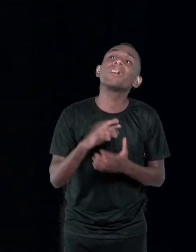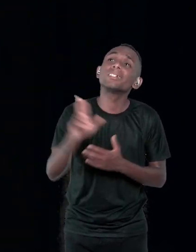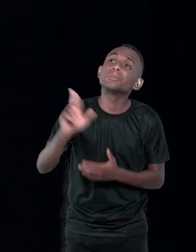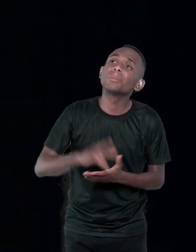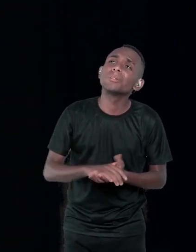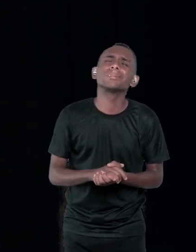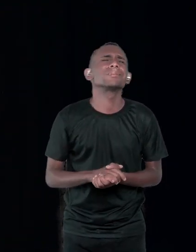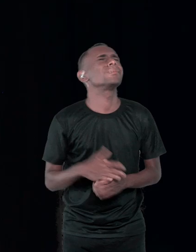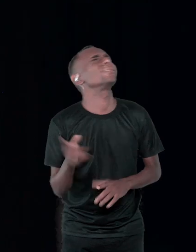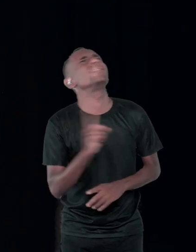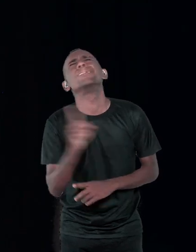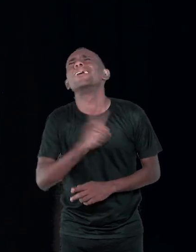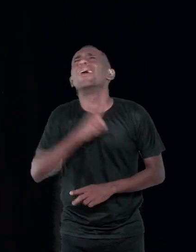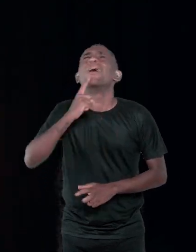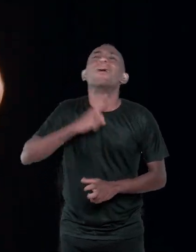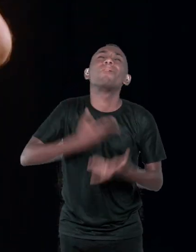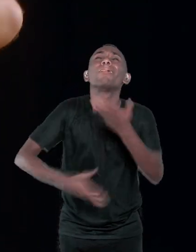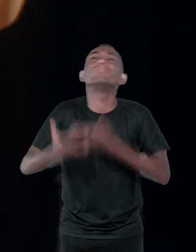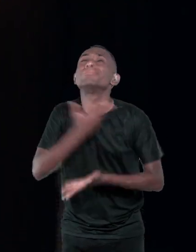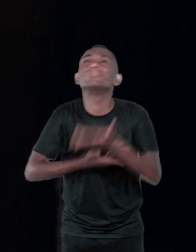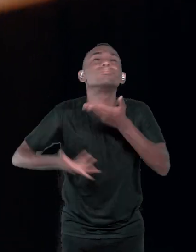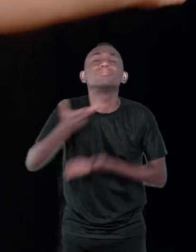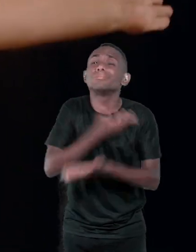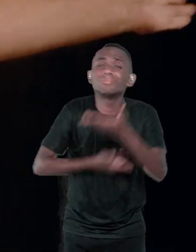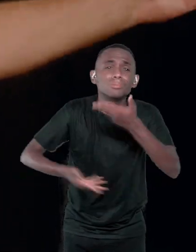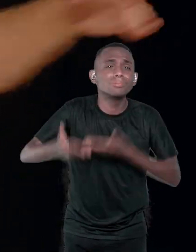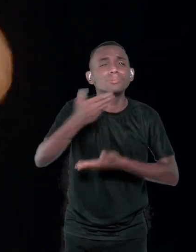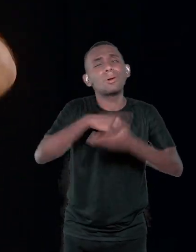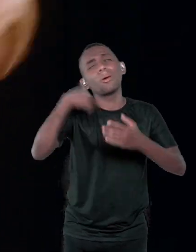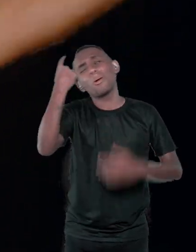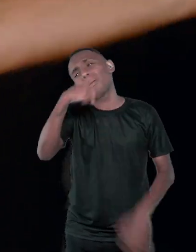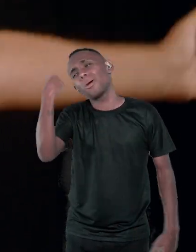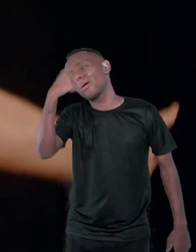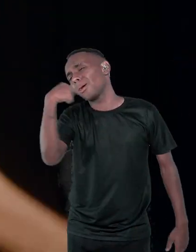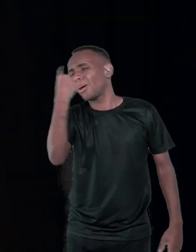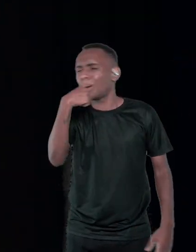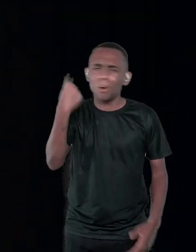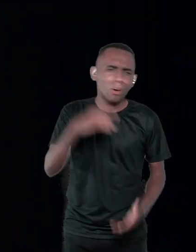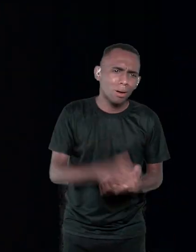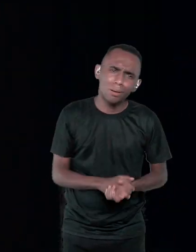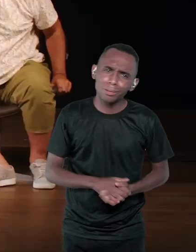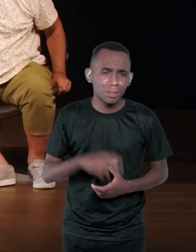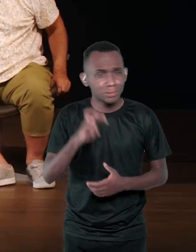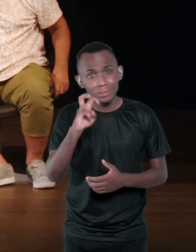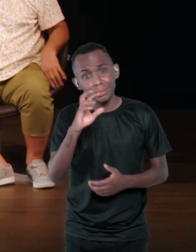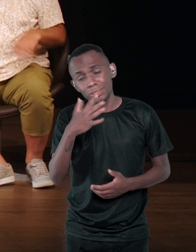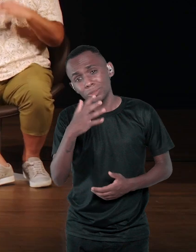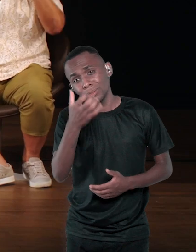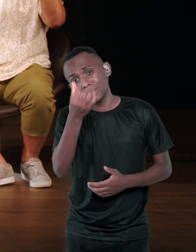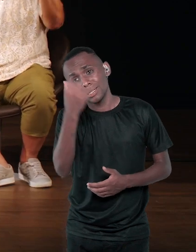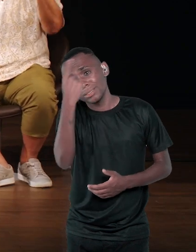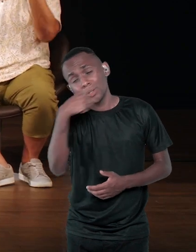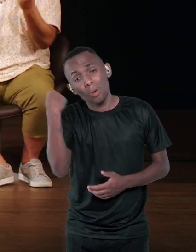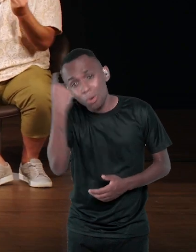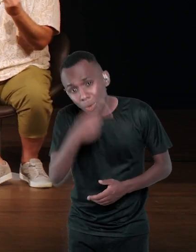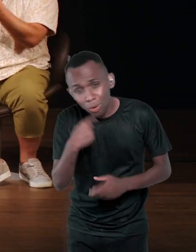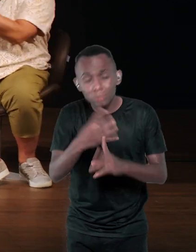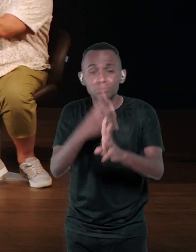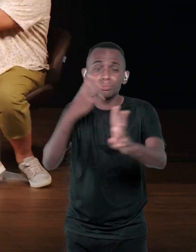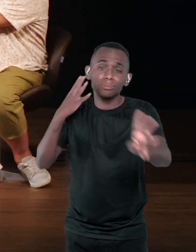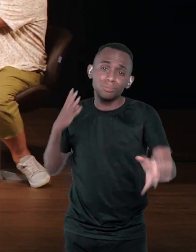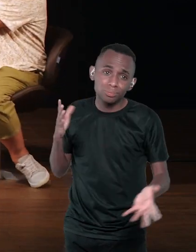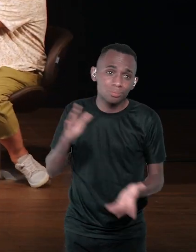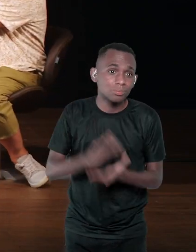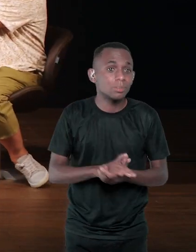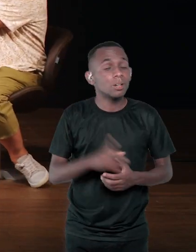aí vai ser mais 20 minutos. Levava horas. Não, eram 5, 6 horas de book signing. Da